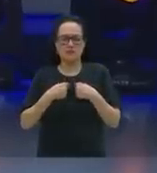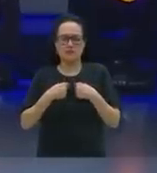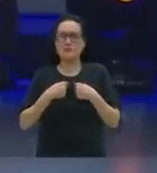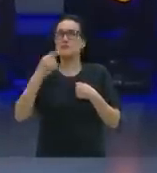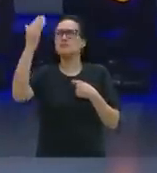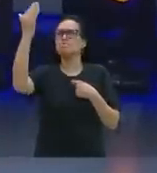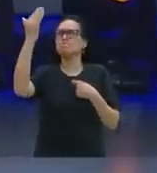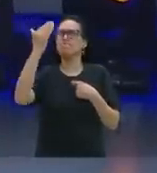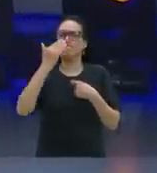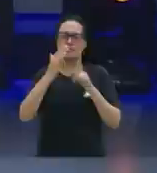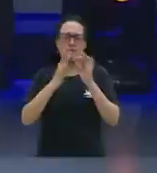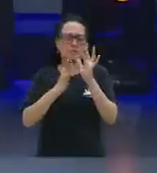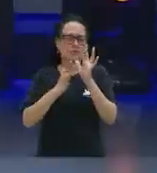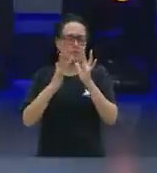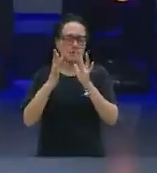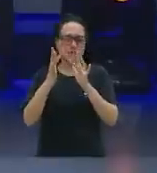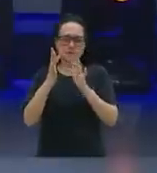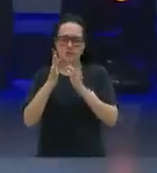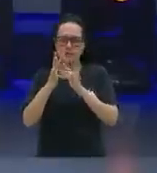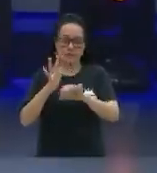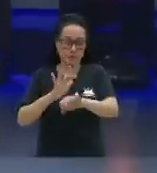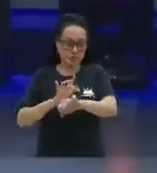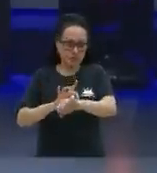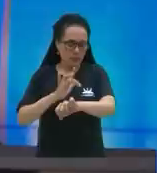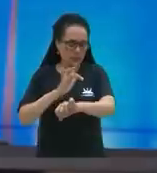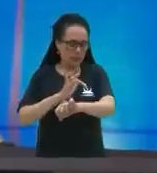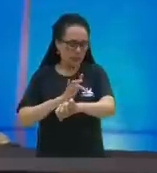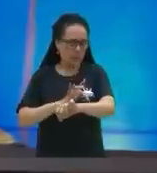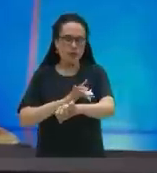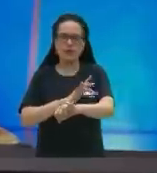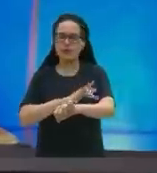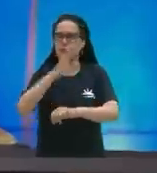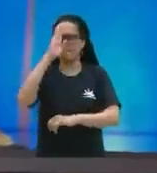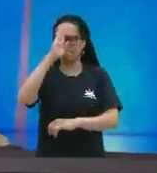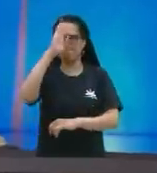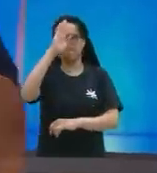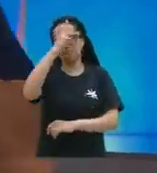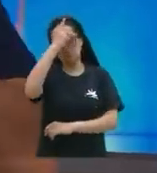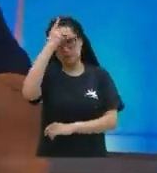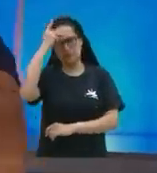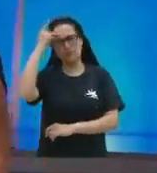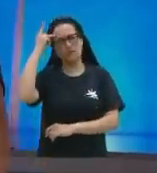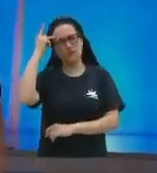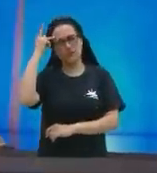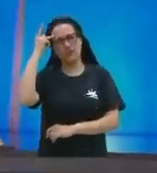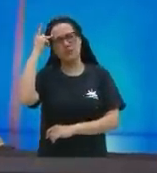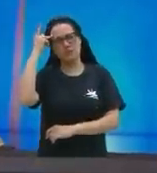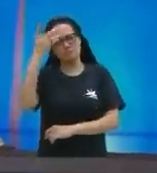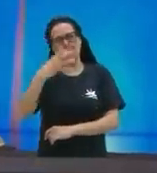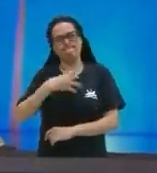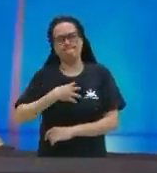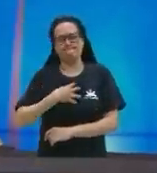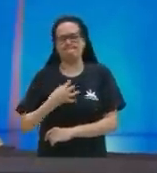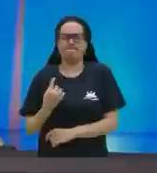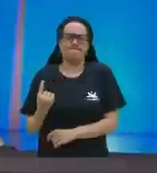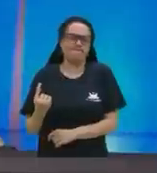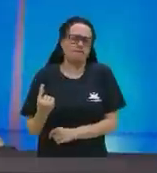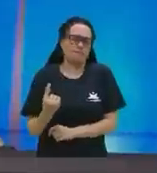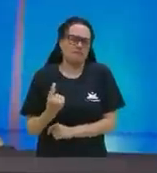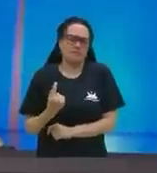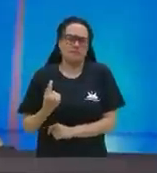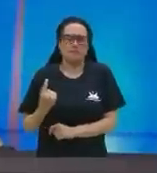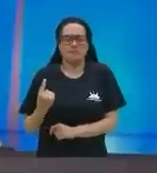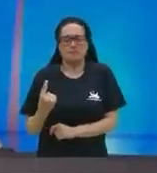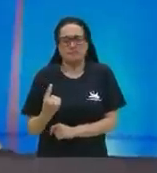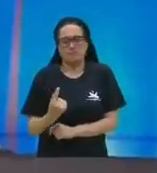Vem tocar, Jesus, principalmente em pessoas que se sentem tão sós,